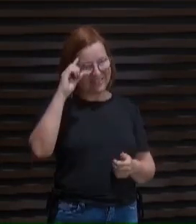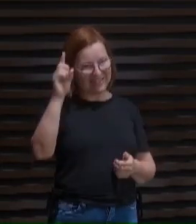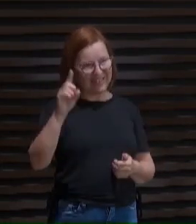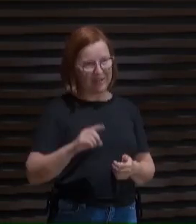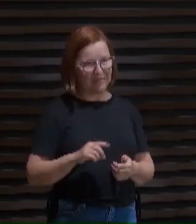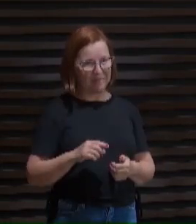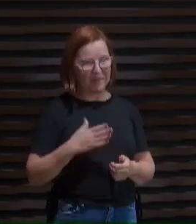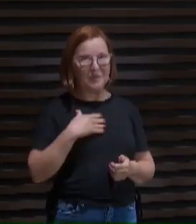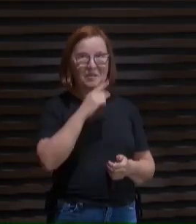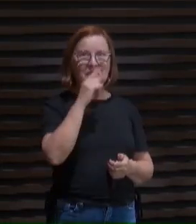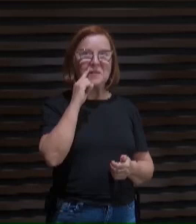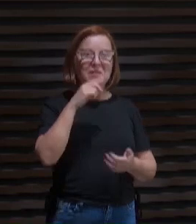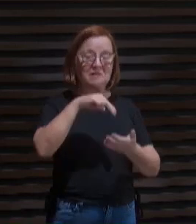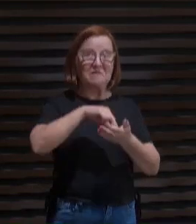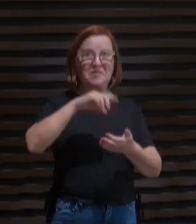em ti.